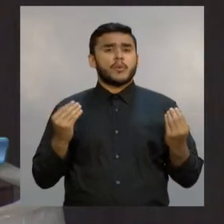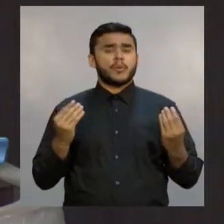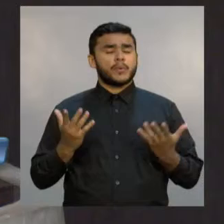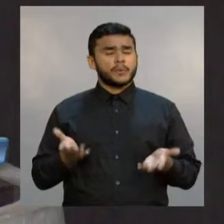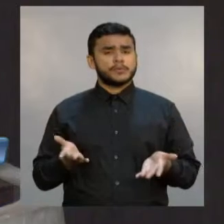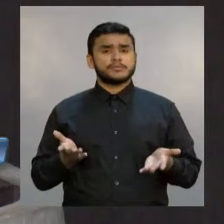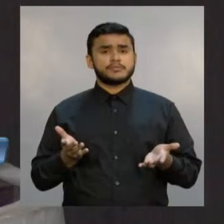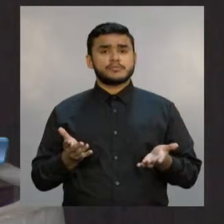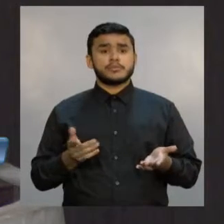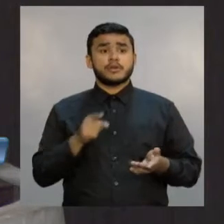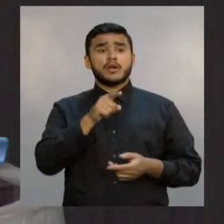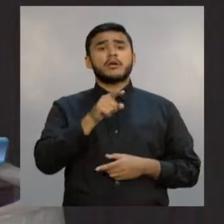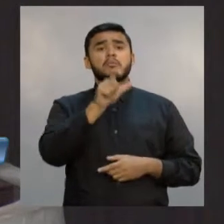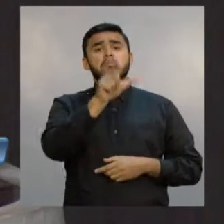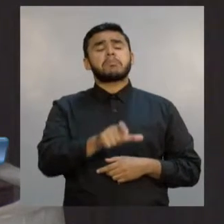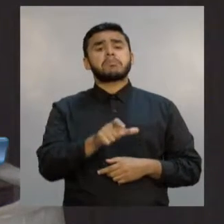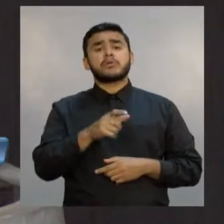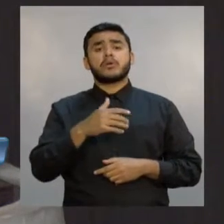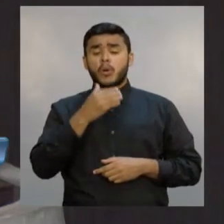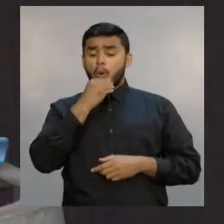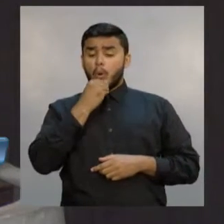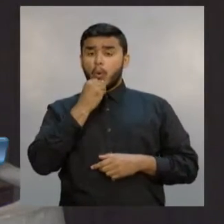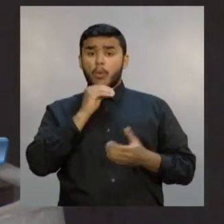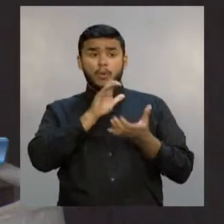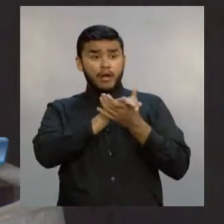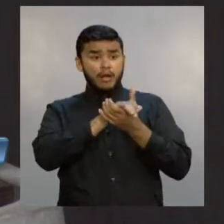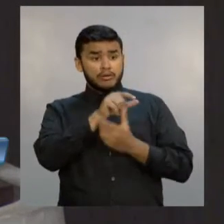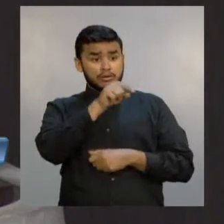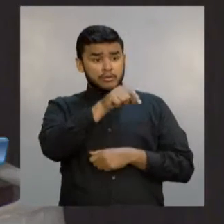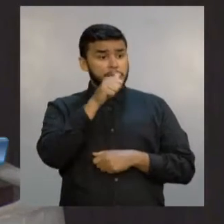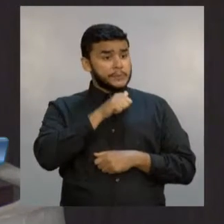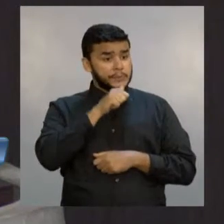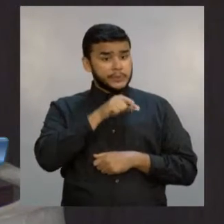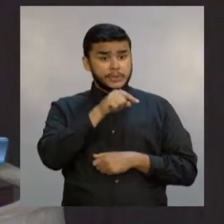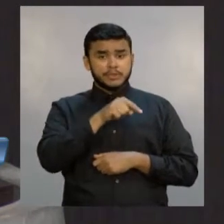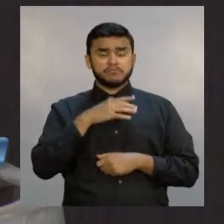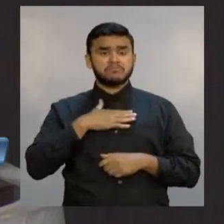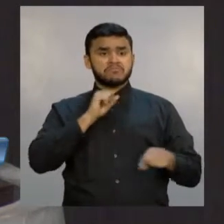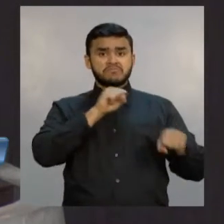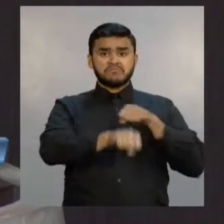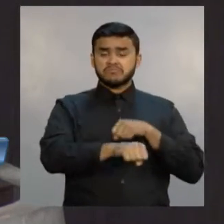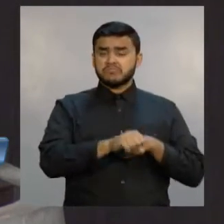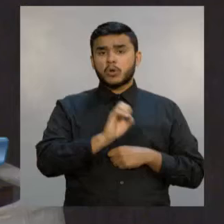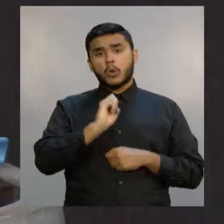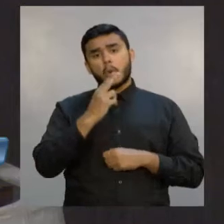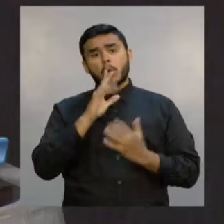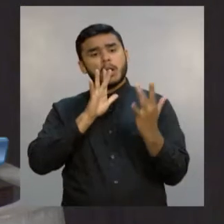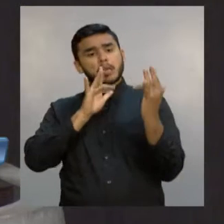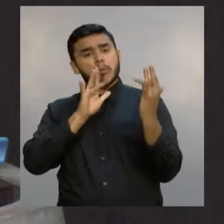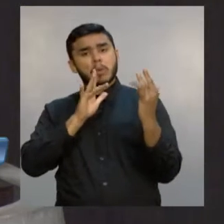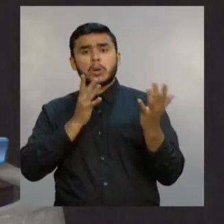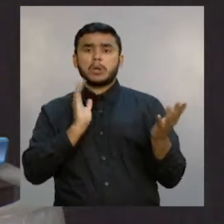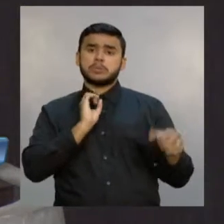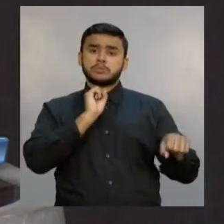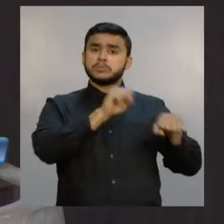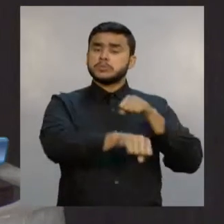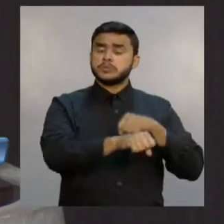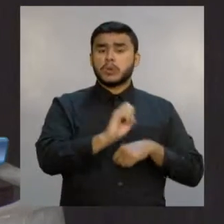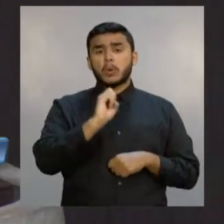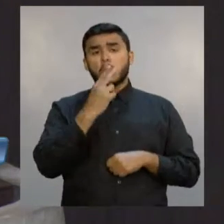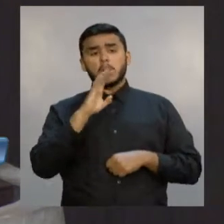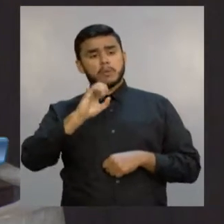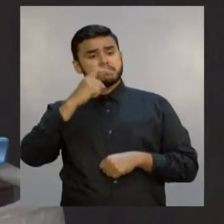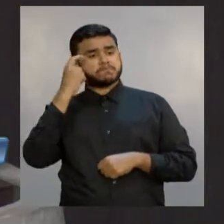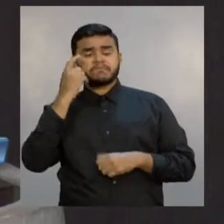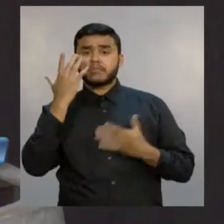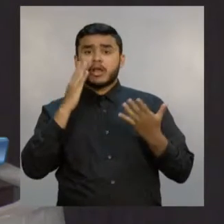foram mortas por seus companheiros, conhecidos, namorados, ex-namorados. Por isso que